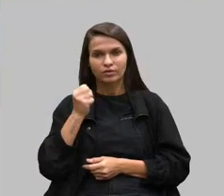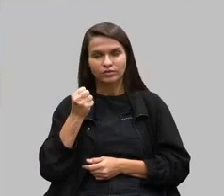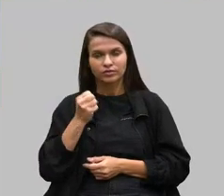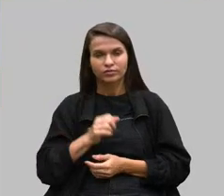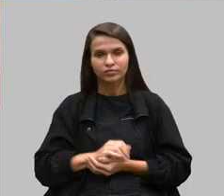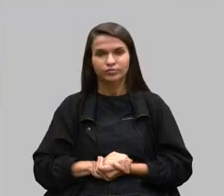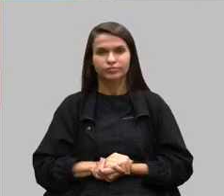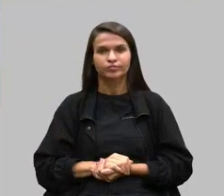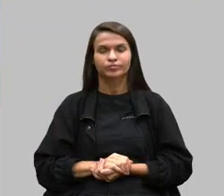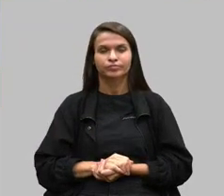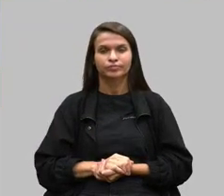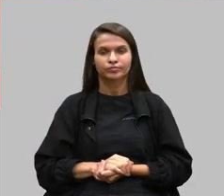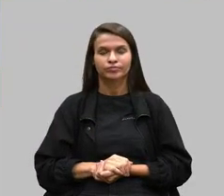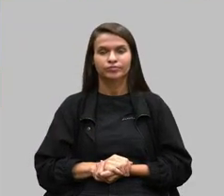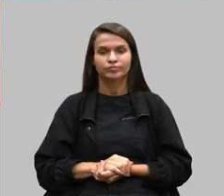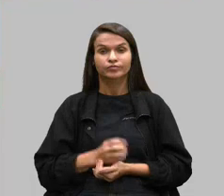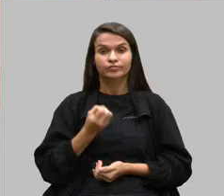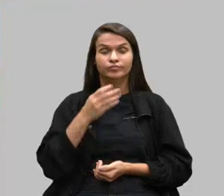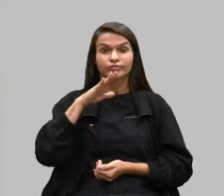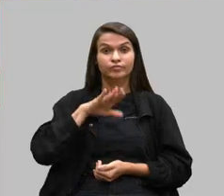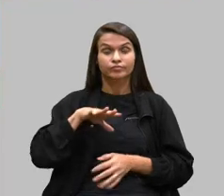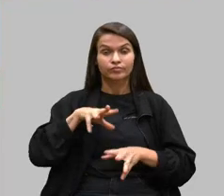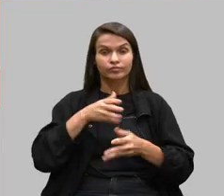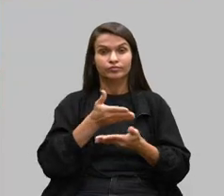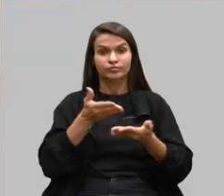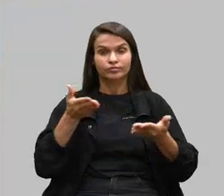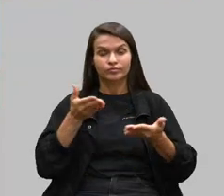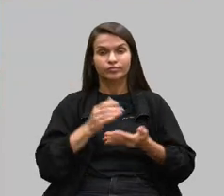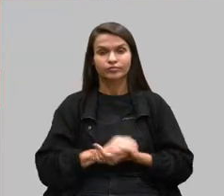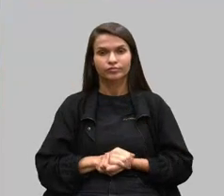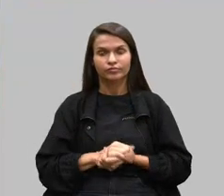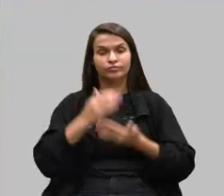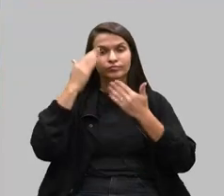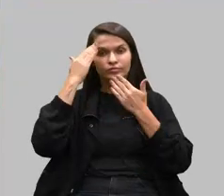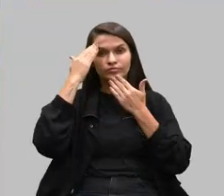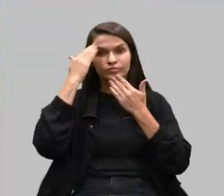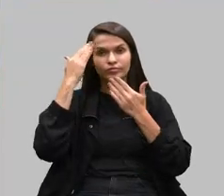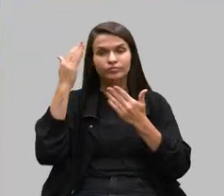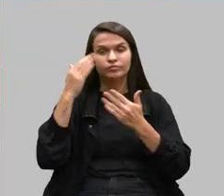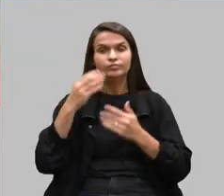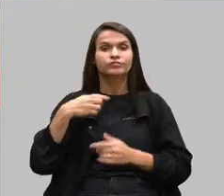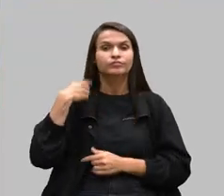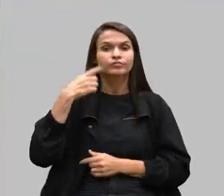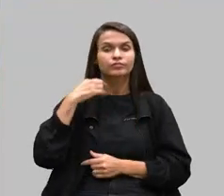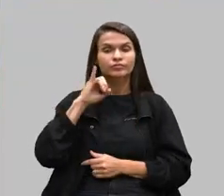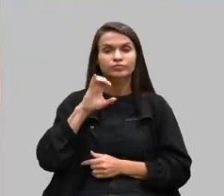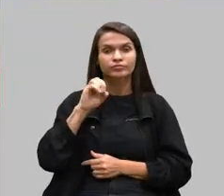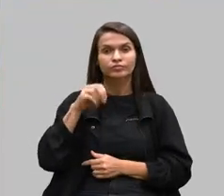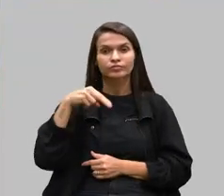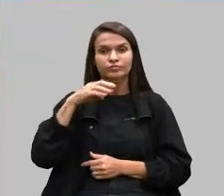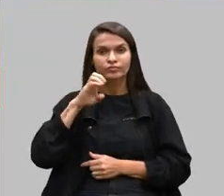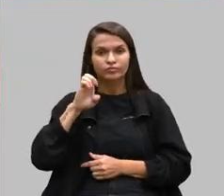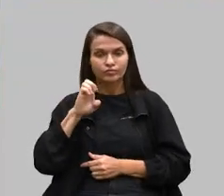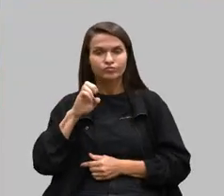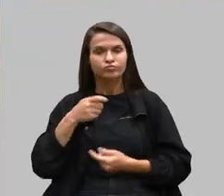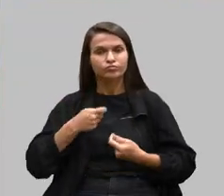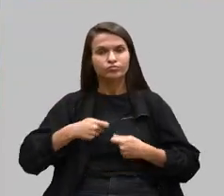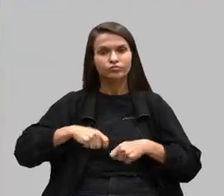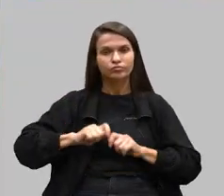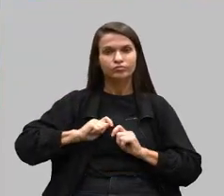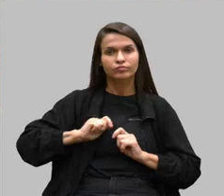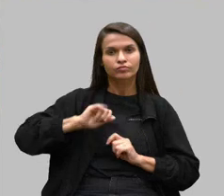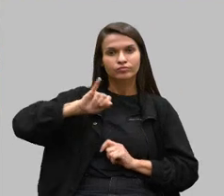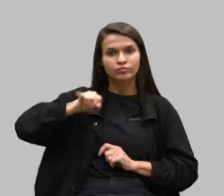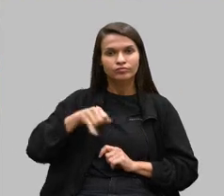Reis Boa tarde a todos Obrigado deputada ion por nos oportun estar